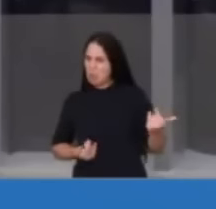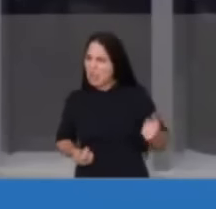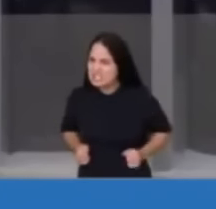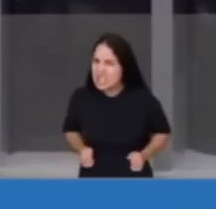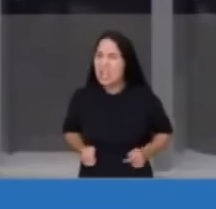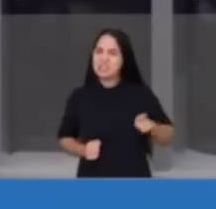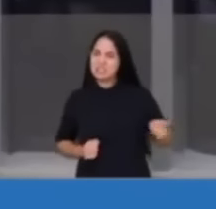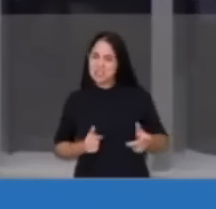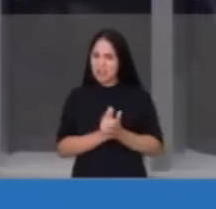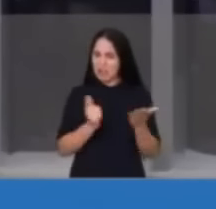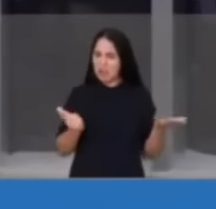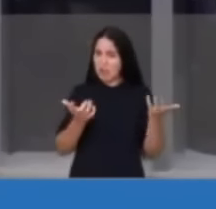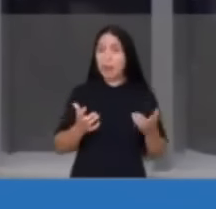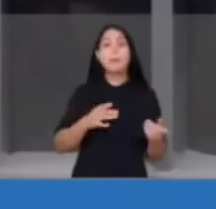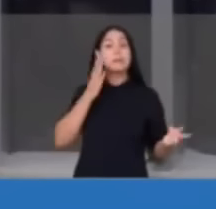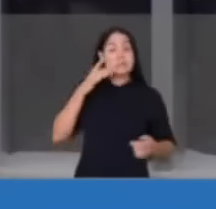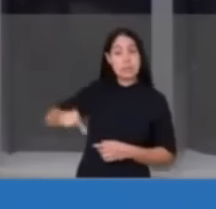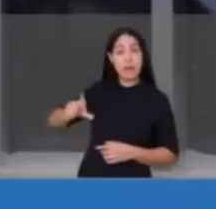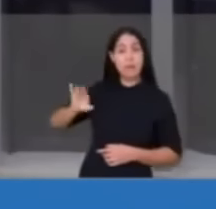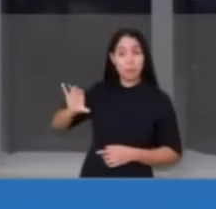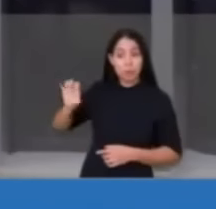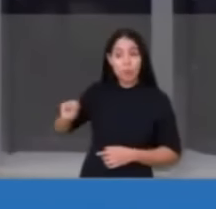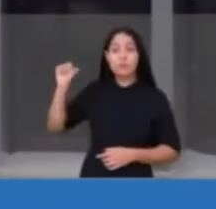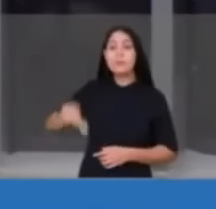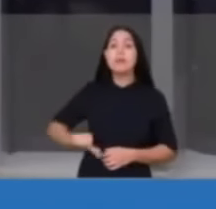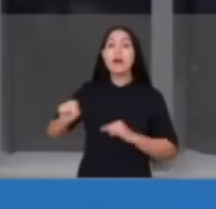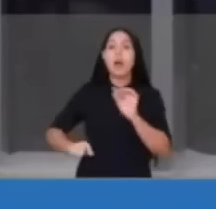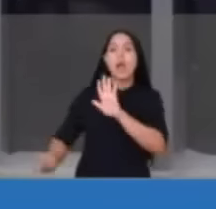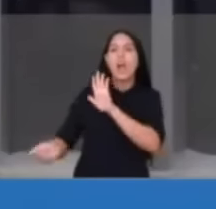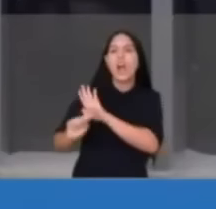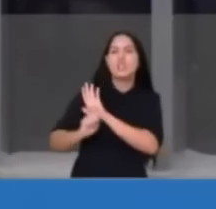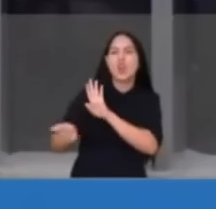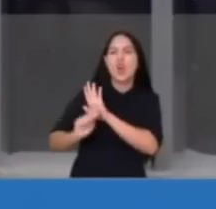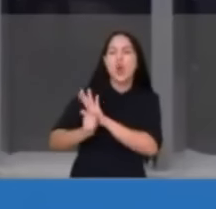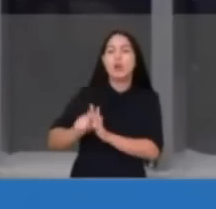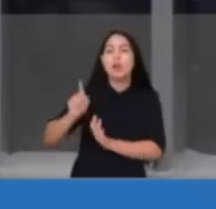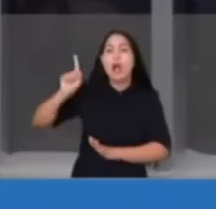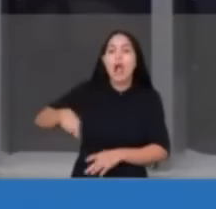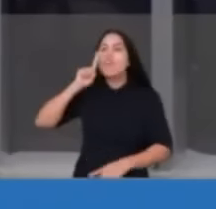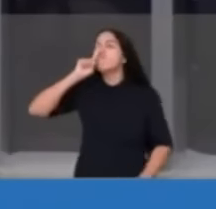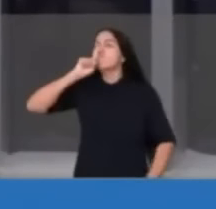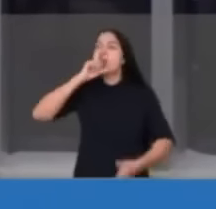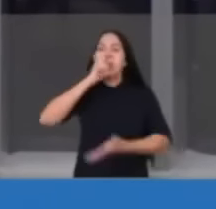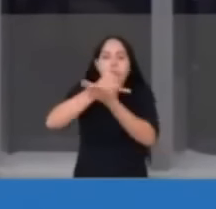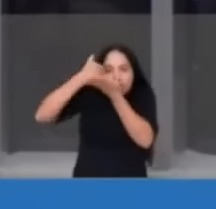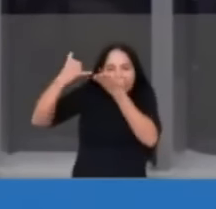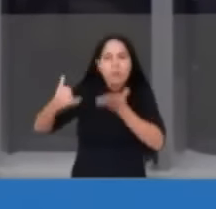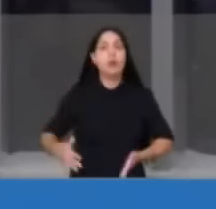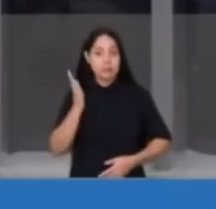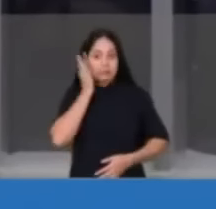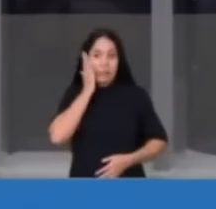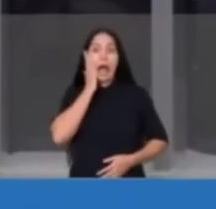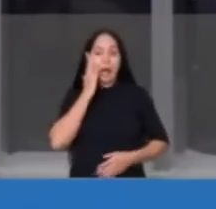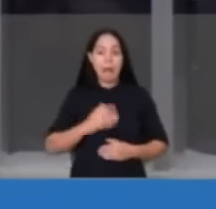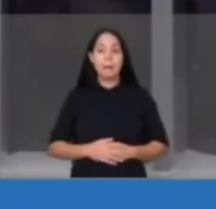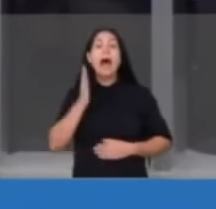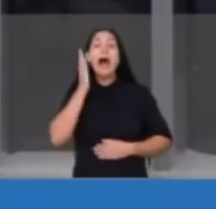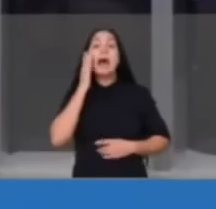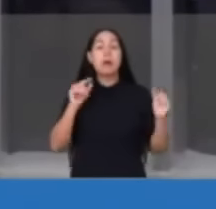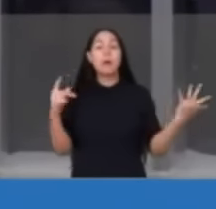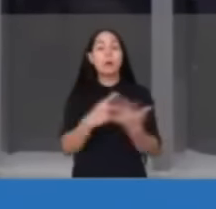jornalista não o bolo foi mais pesado é droga é sinal de cheirar cocaína e tudo ontem a folha de São Paulo